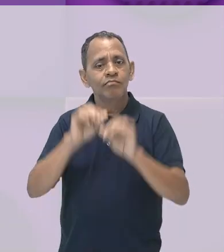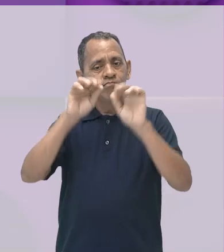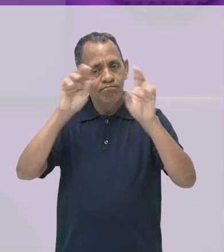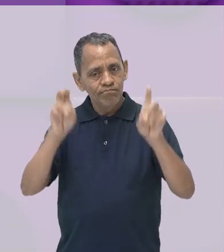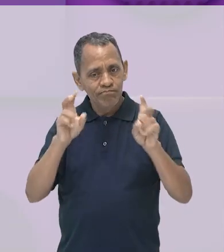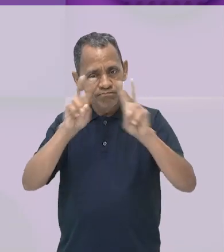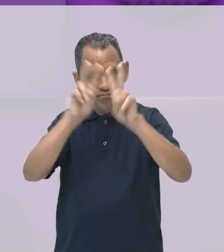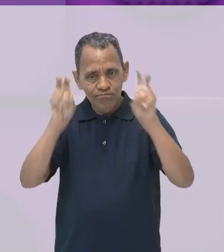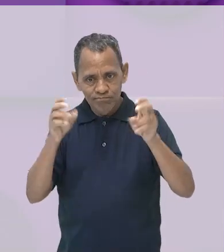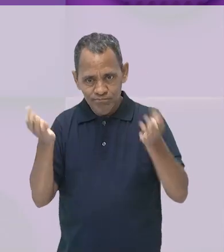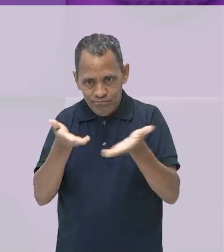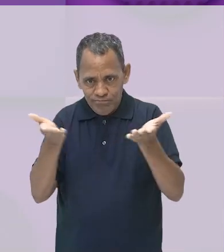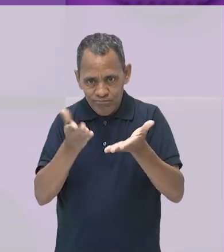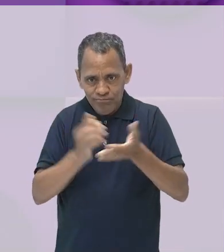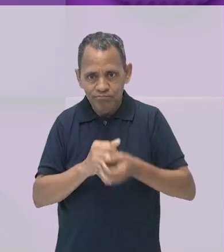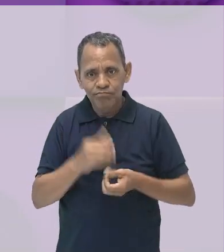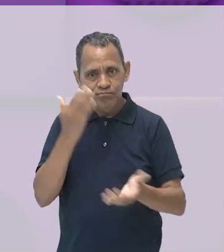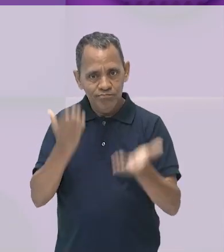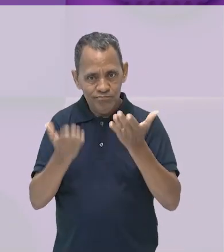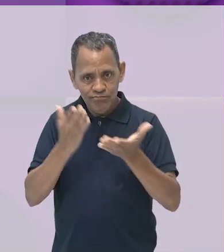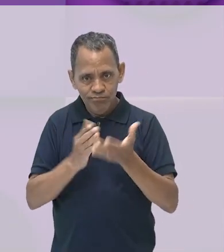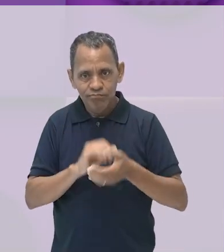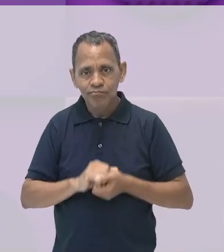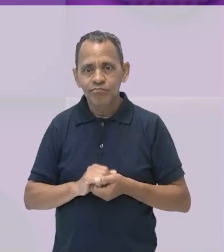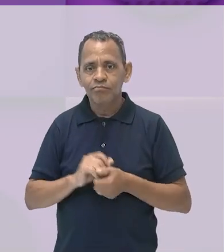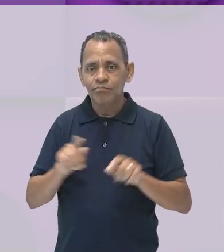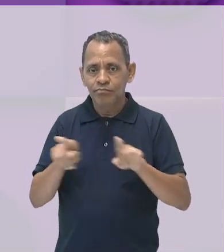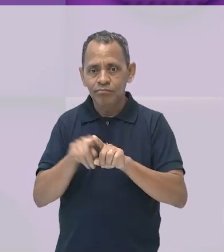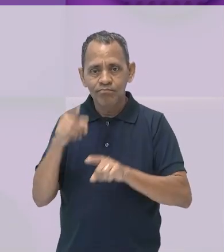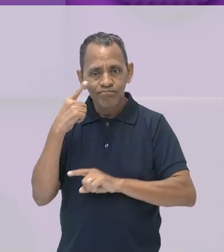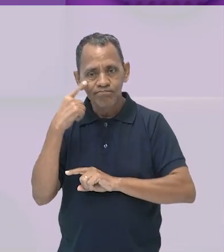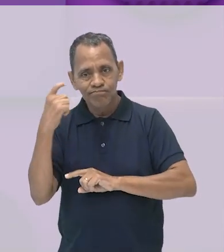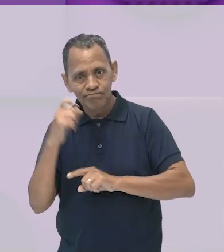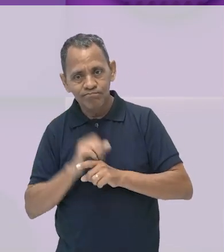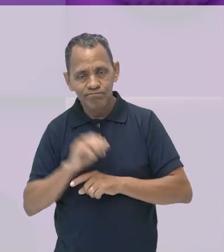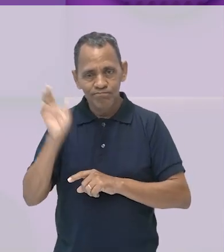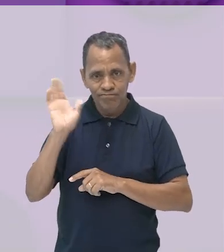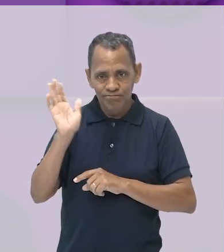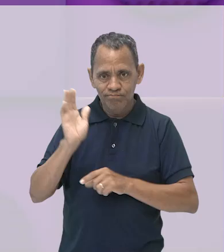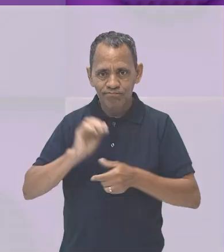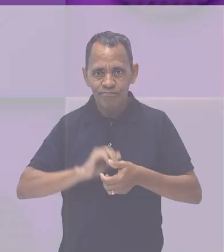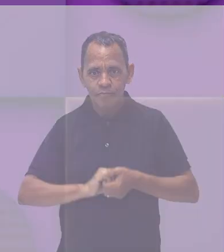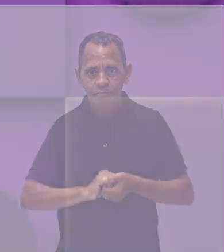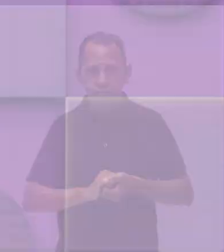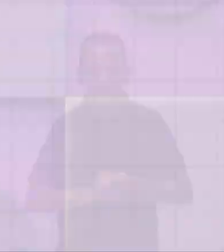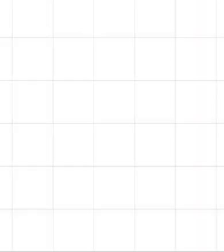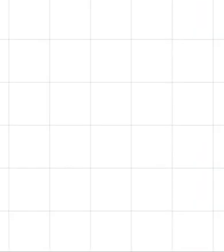diretamente proporcionais. Espero que tenha sido bastante interessante para você e até o nosso próximo encontro.